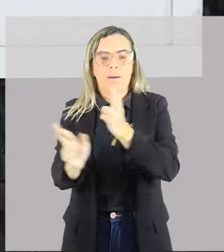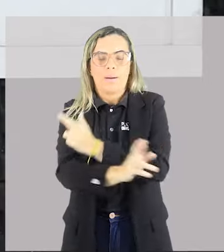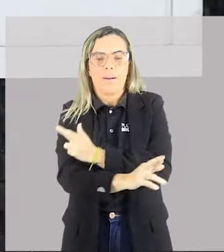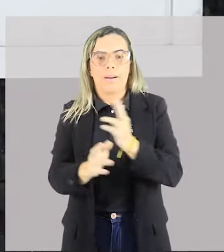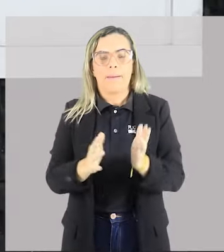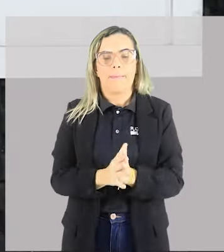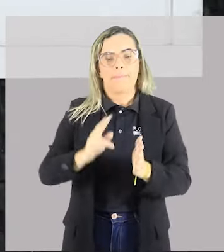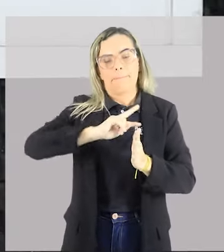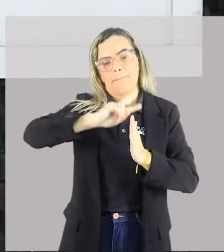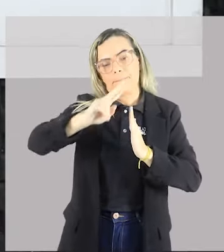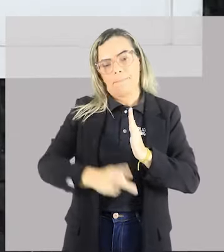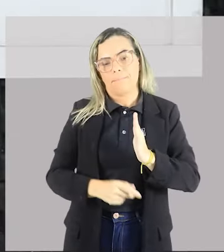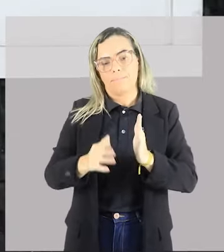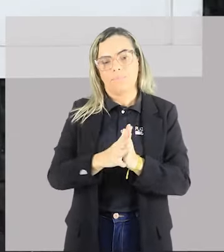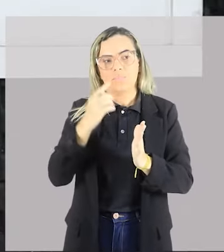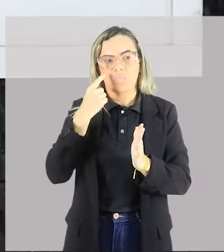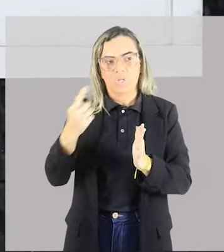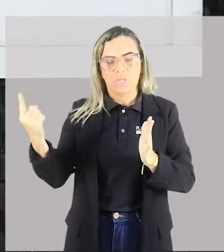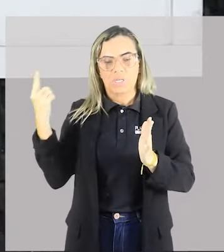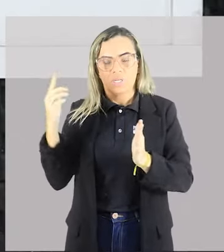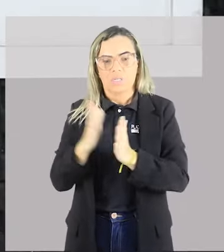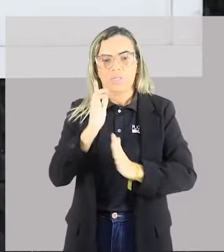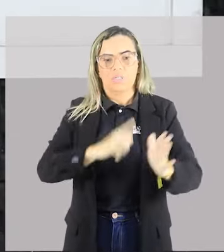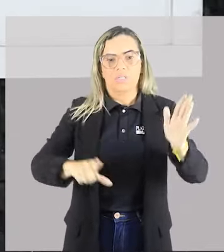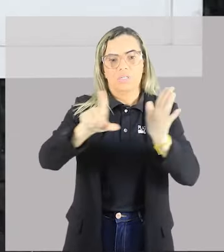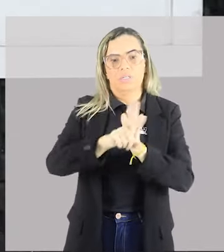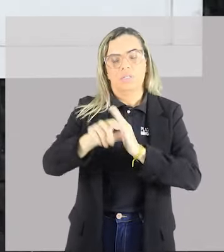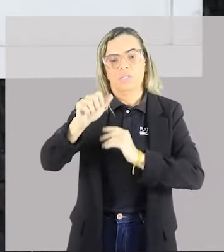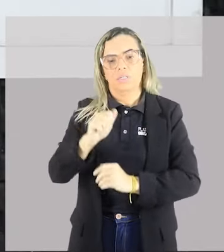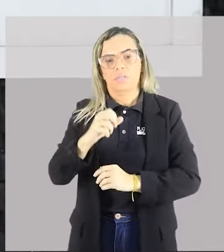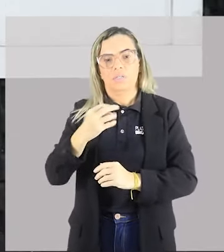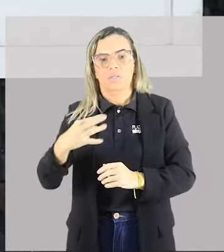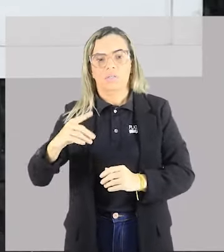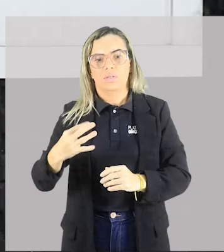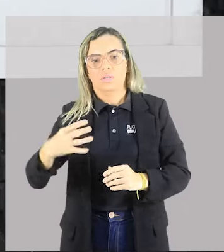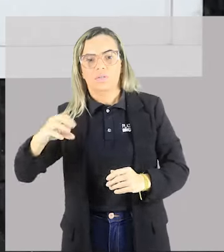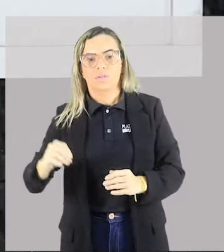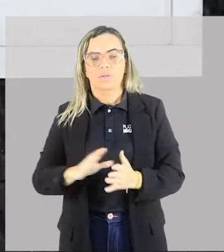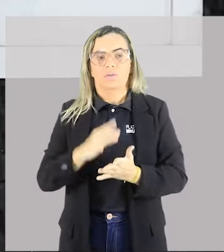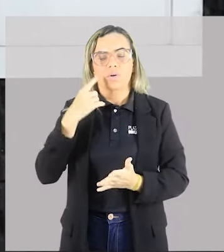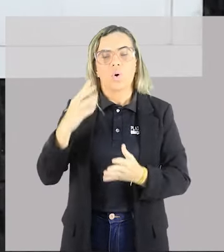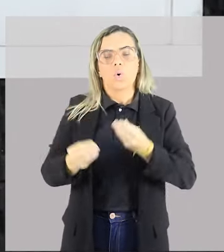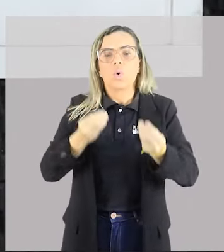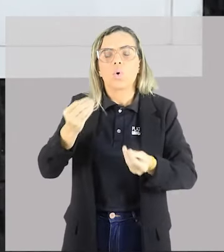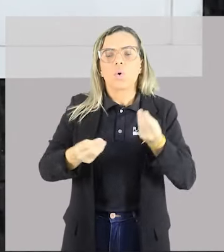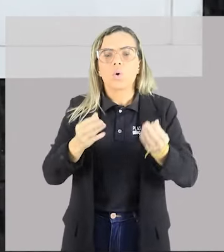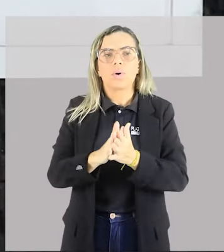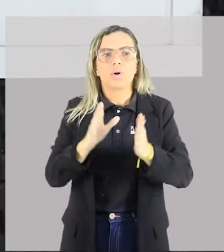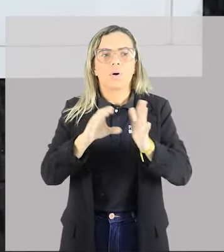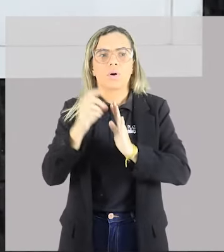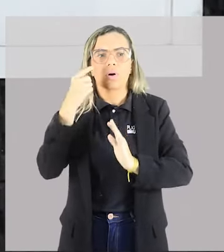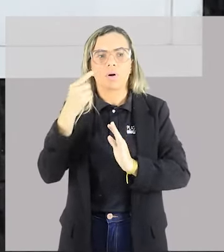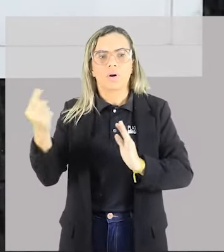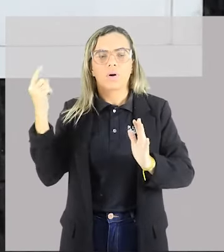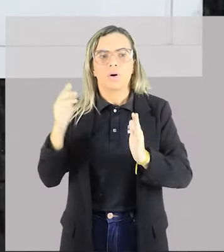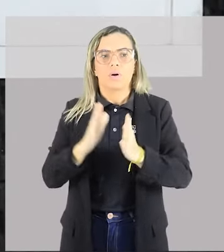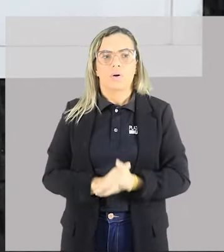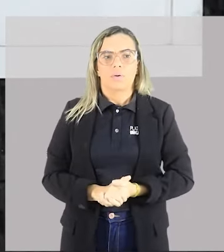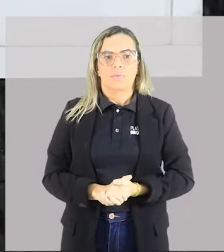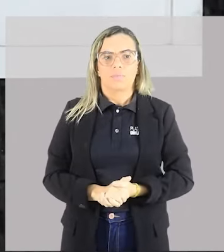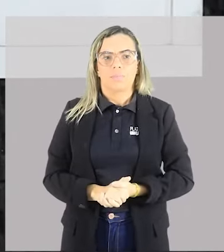relação se dá por uma lei de associação como é que isso Funciona olha só vou colocar a expressão aqui ó Y